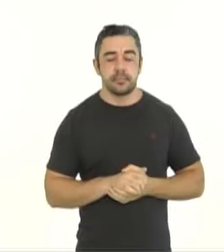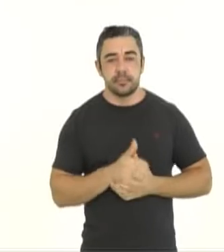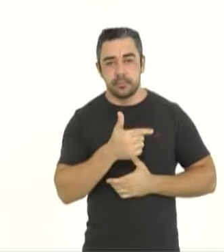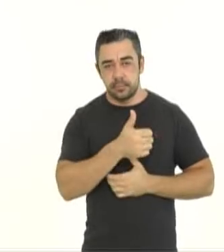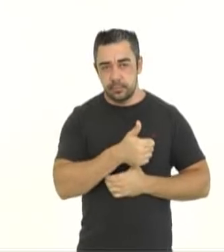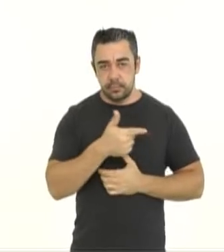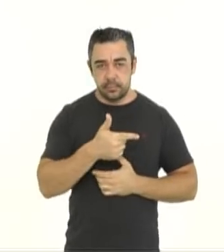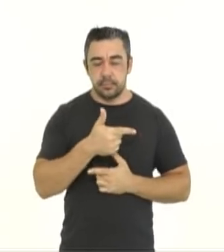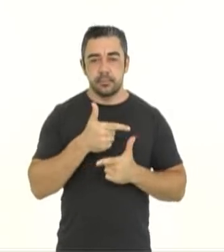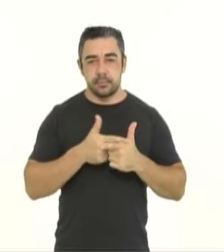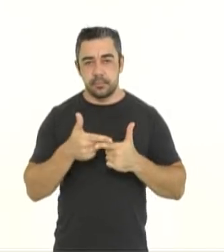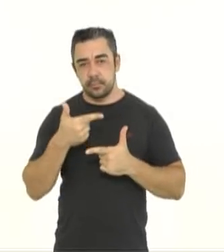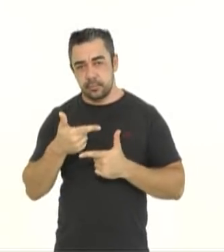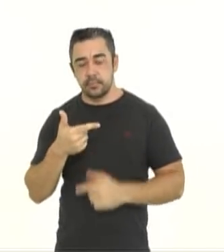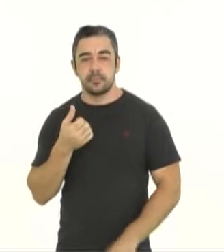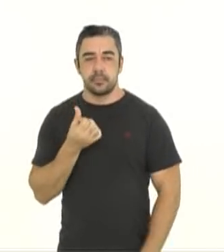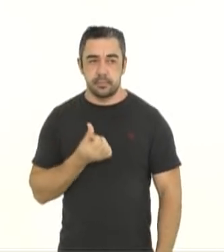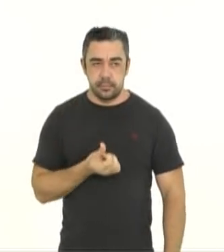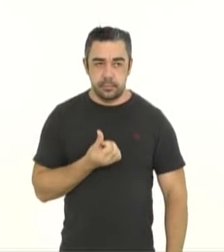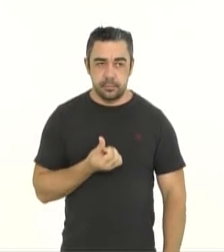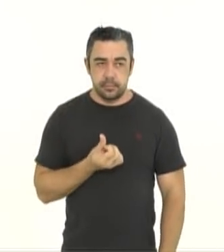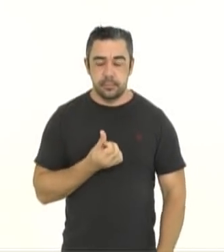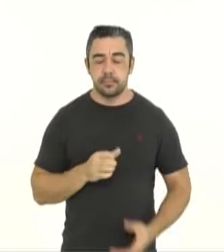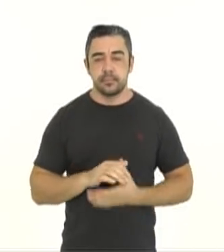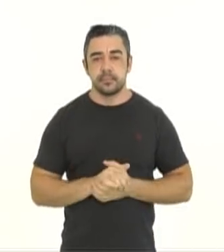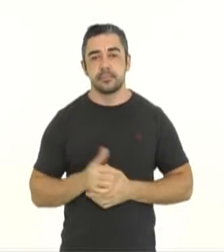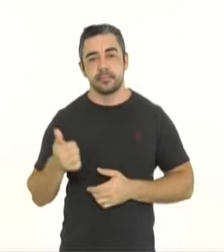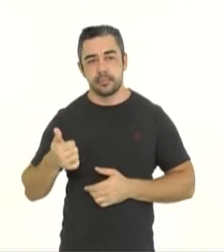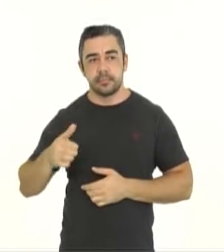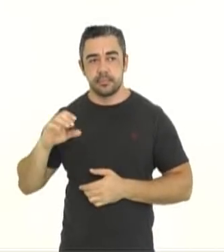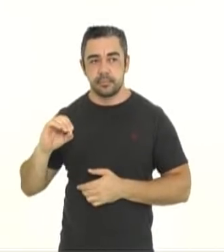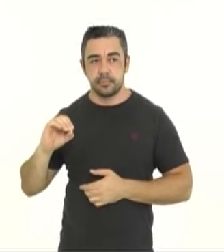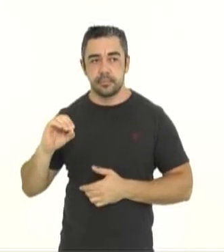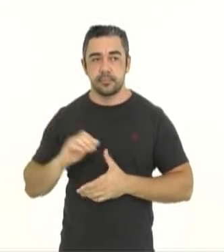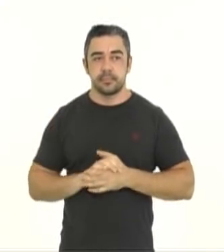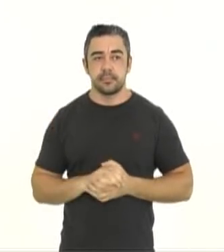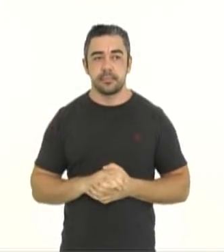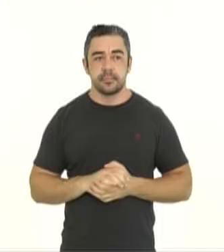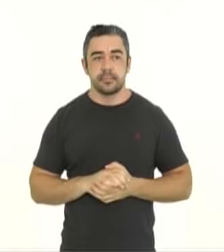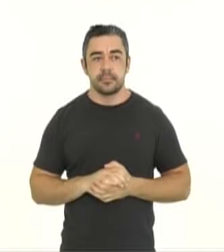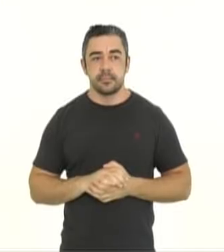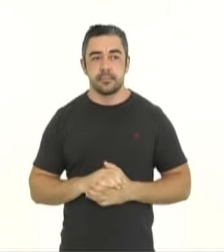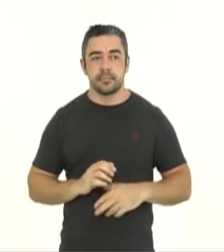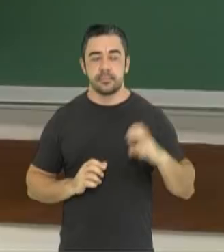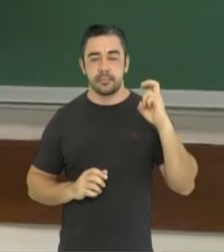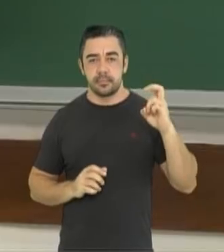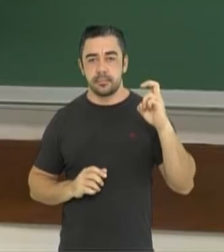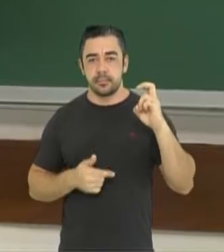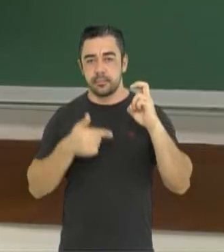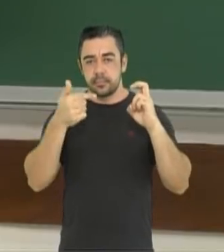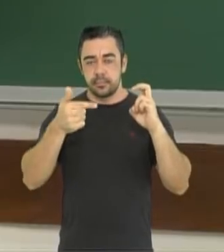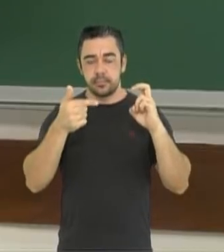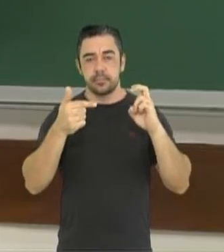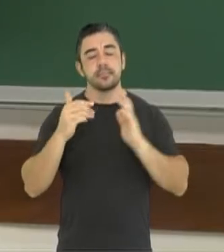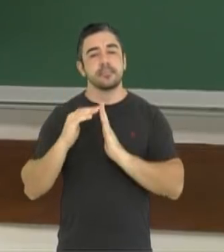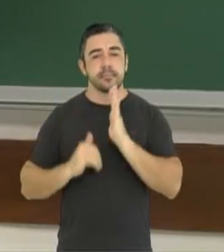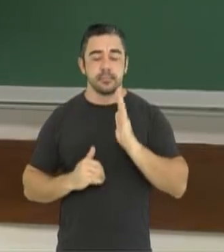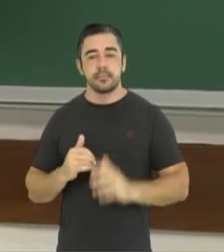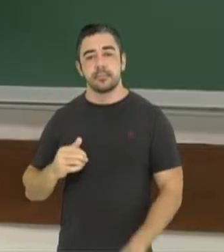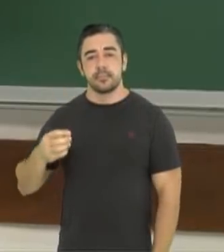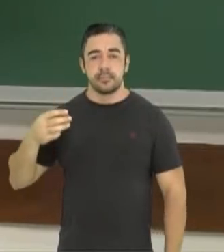pelo 2, então 12 dividido por 2, 6. Repito a base e subtraio os expoentes, que é 5 e 2,